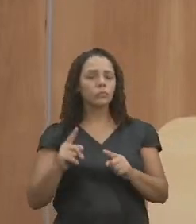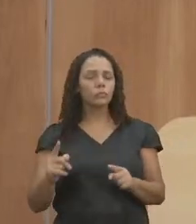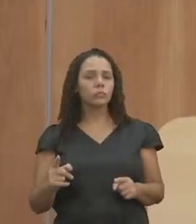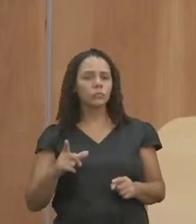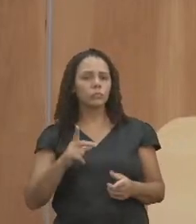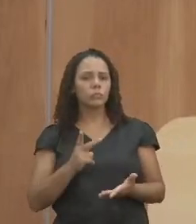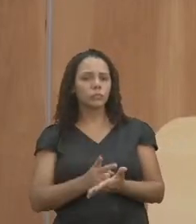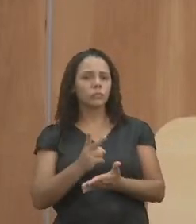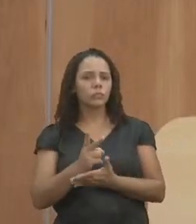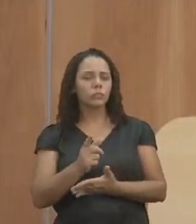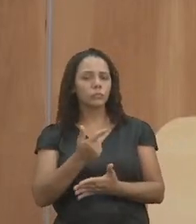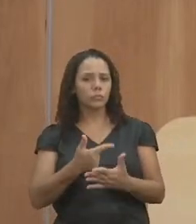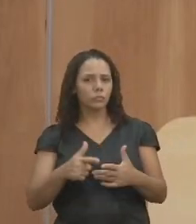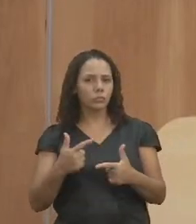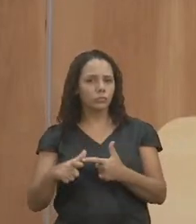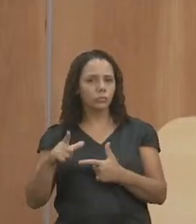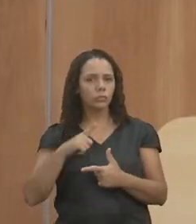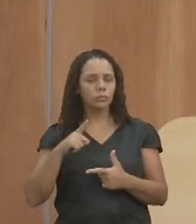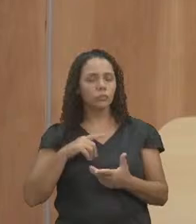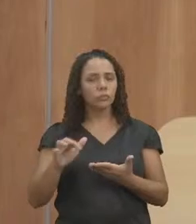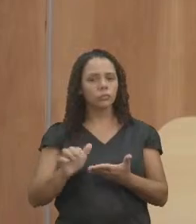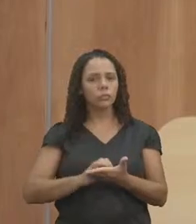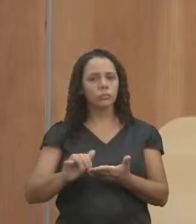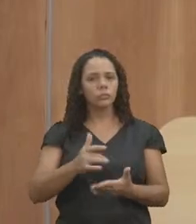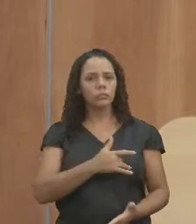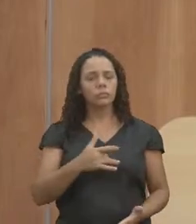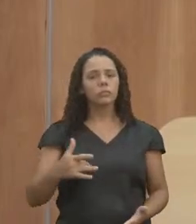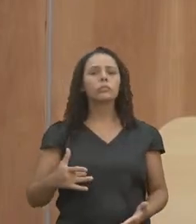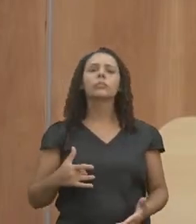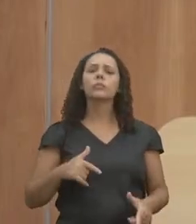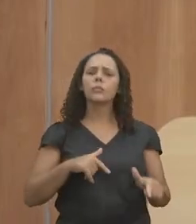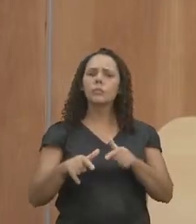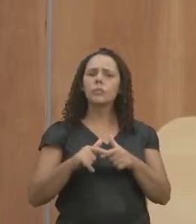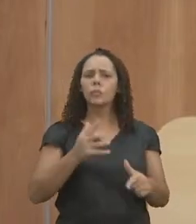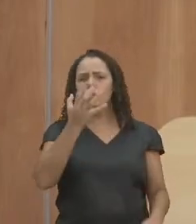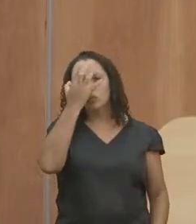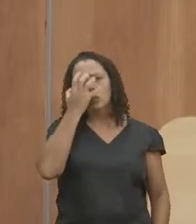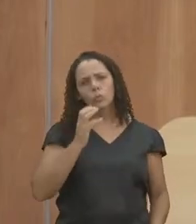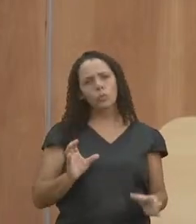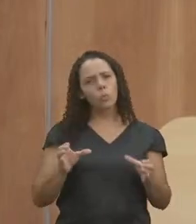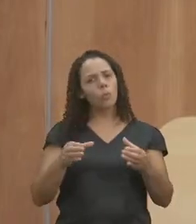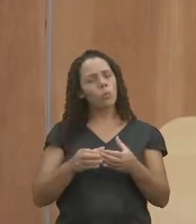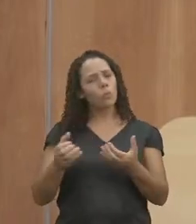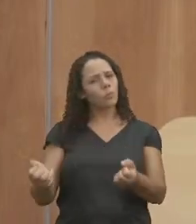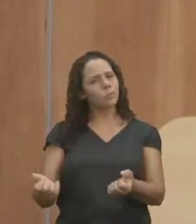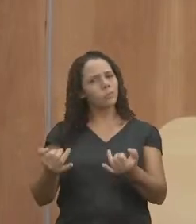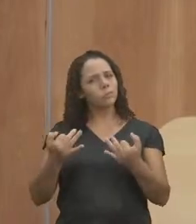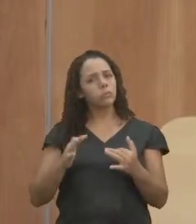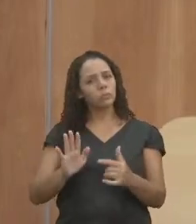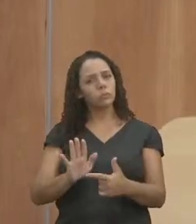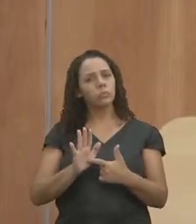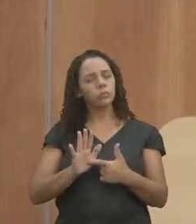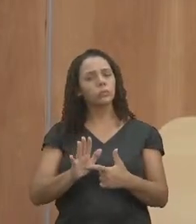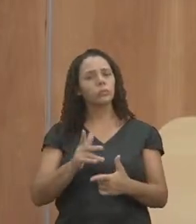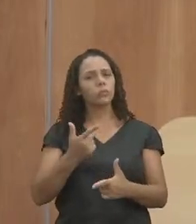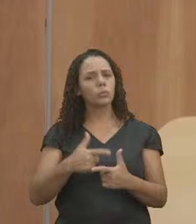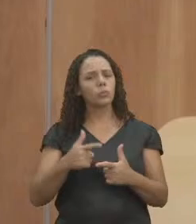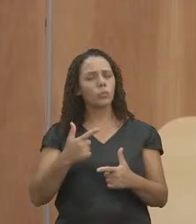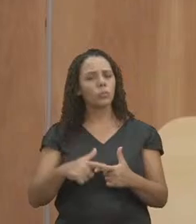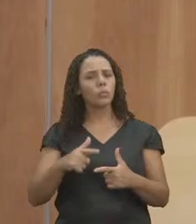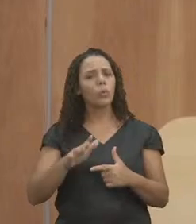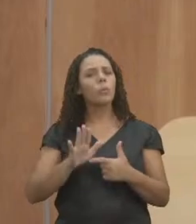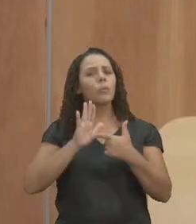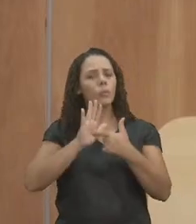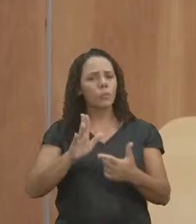questões, a Secretaria de Saúde tem desenvolvido um trabalho muito sério, trouxe todo o corpo diretivo aqui ontem, apresentou os problemas, admitiu as falhas, admitiu